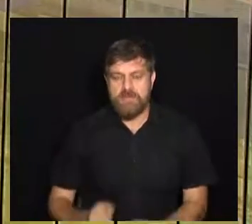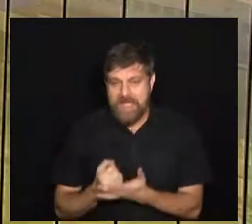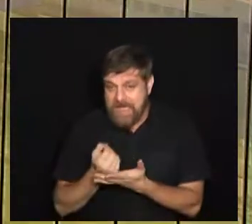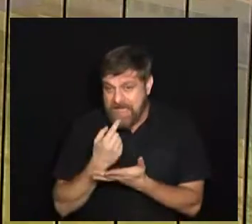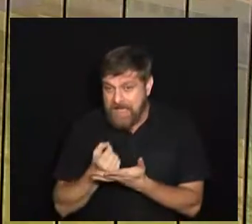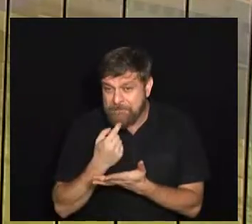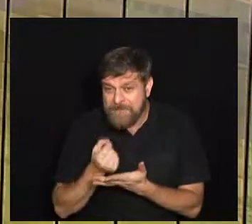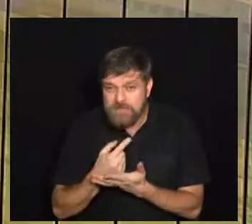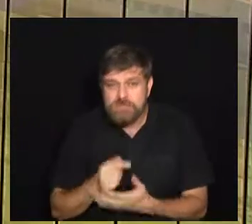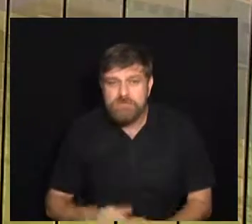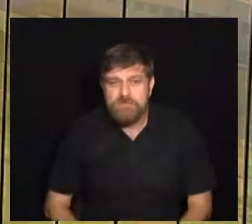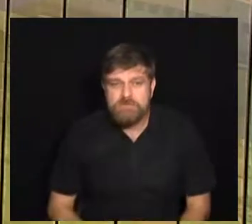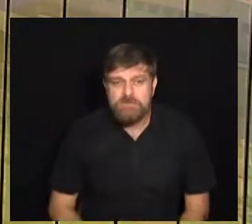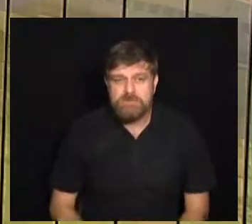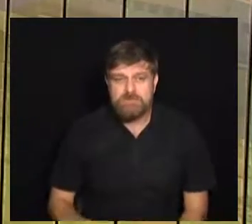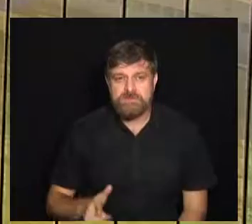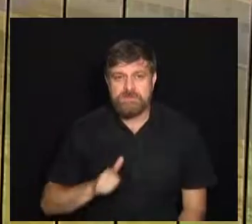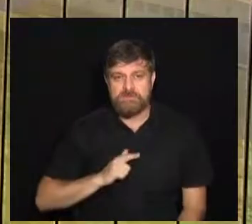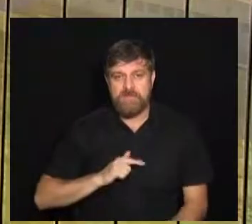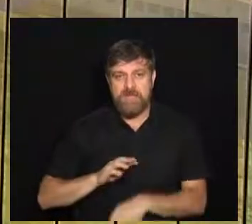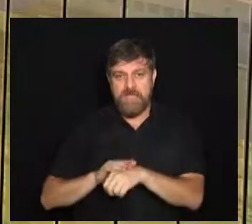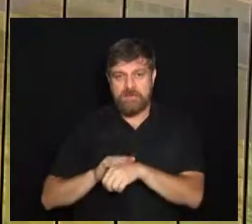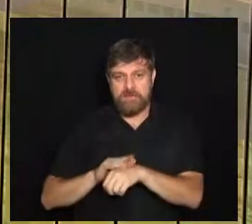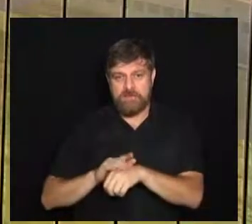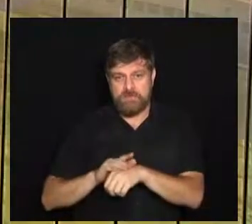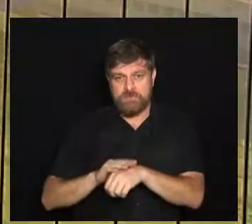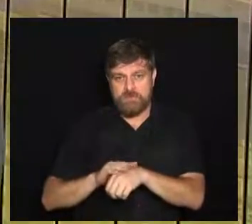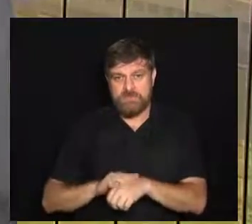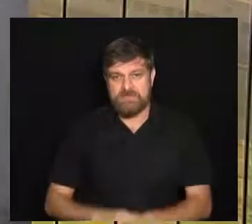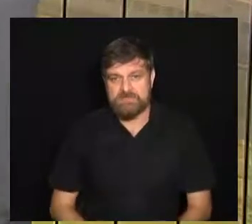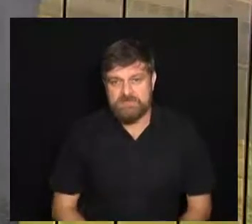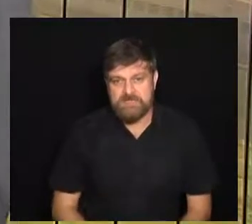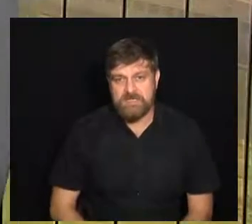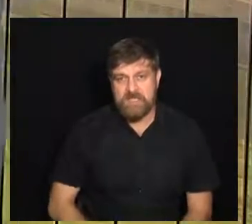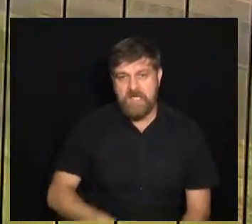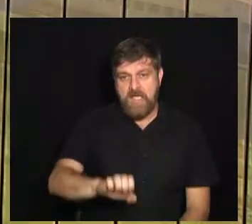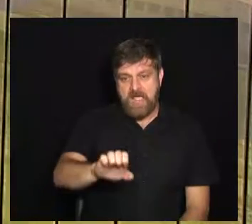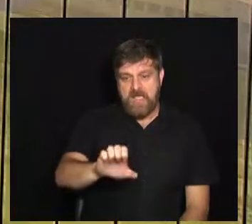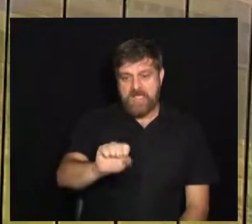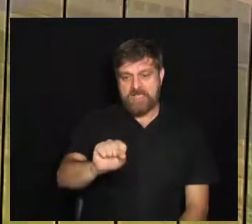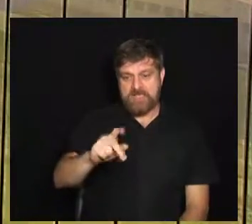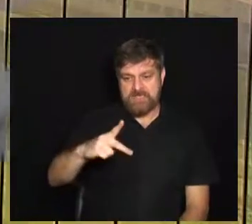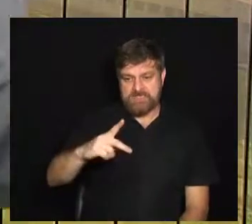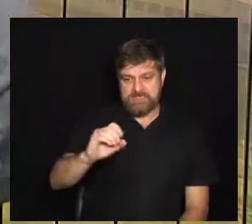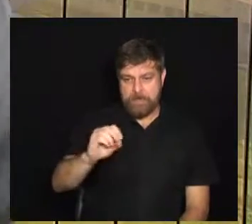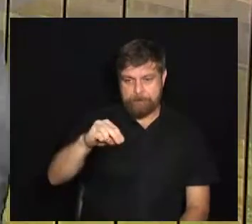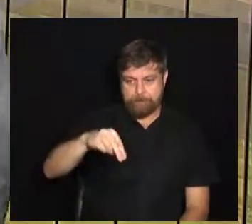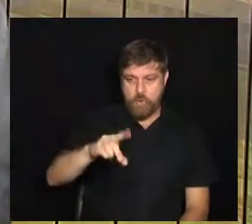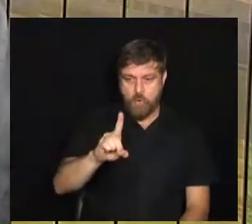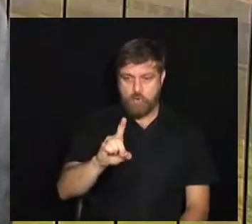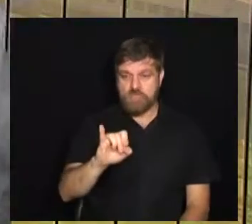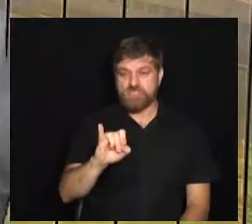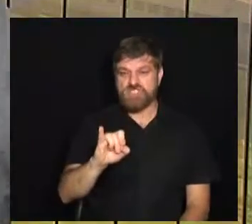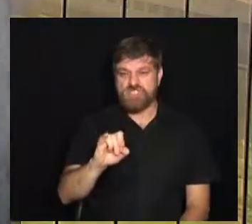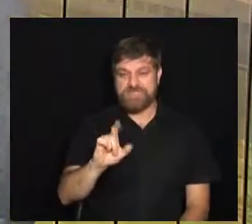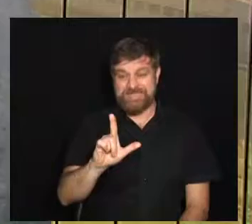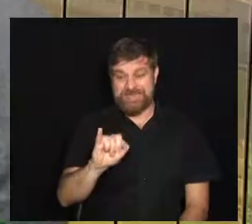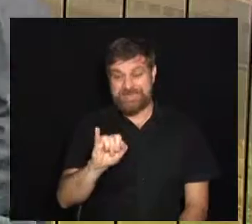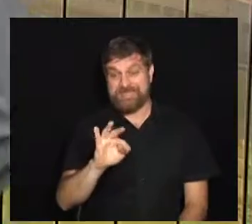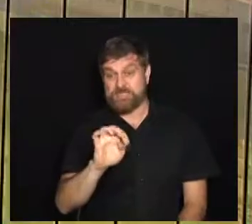para espondilite e o marcelo o marcelo tá sempre aqui na câmara não é espondilite anquilosante